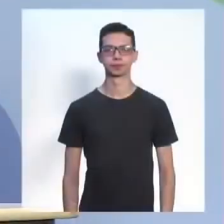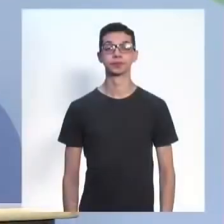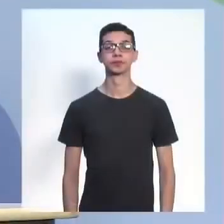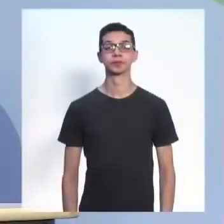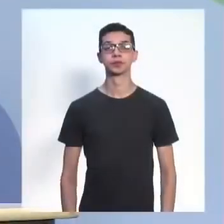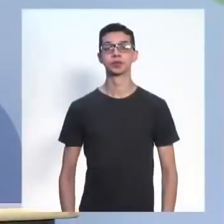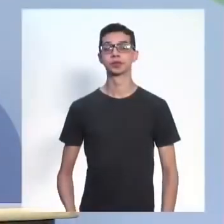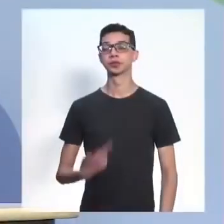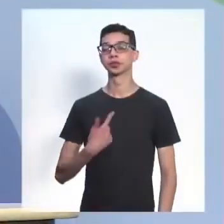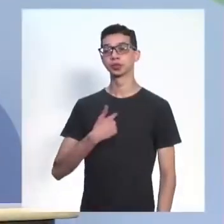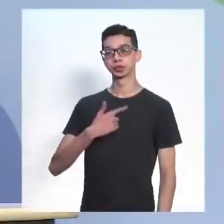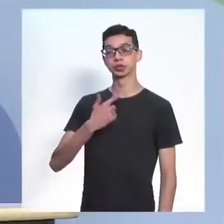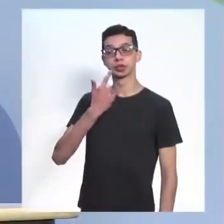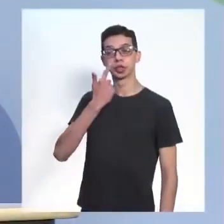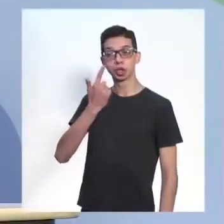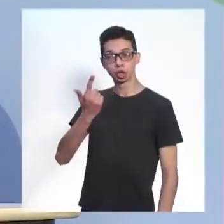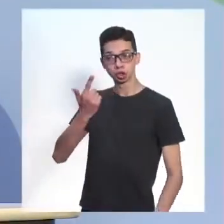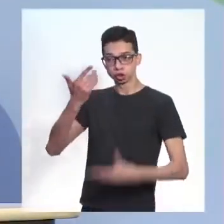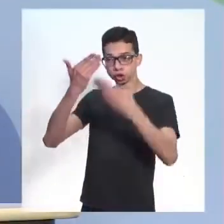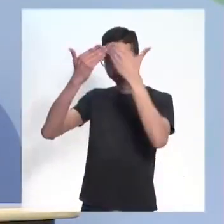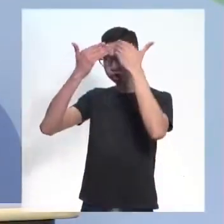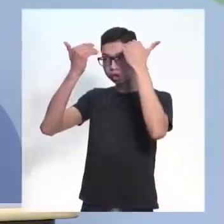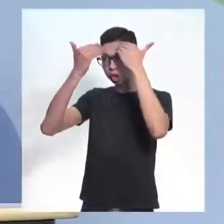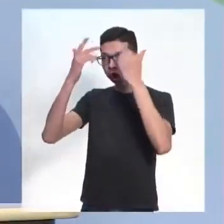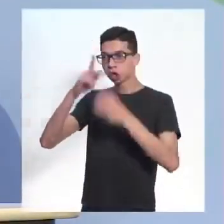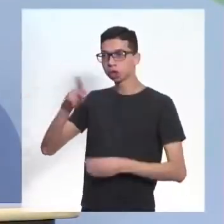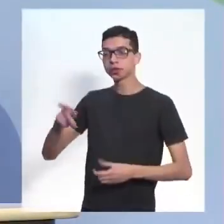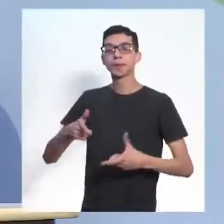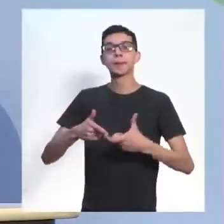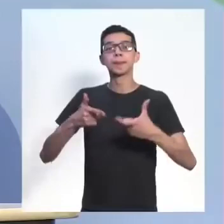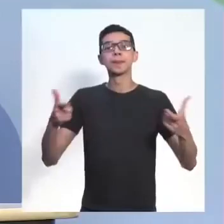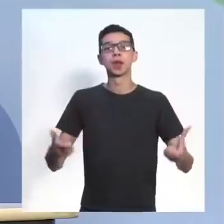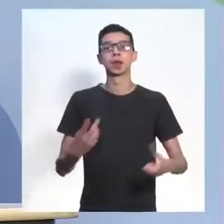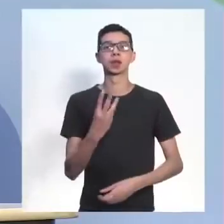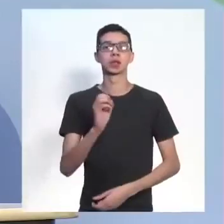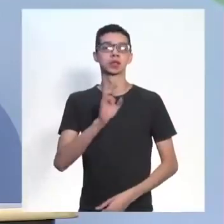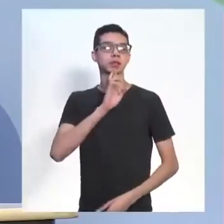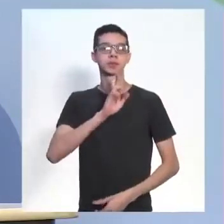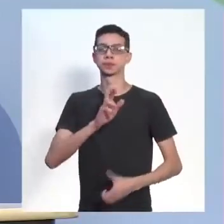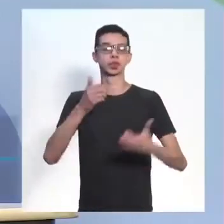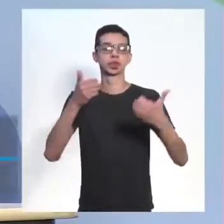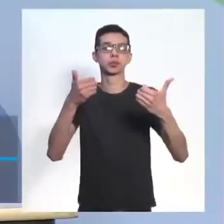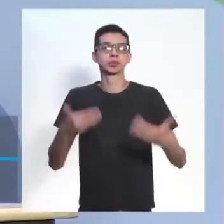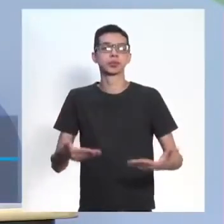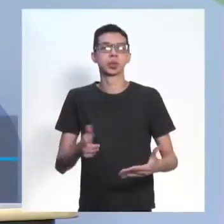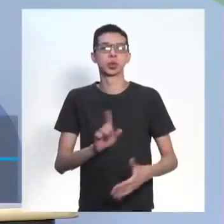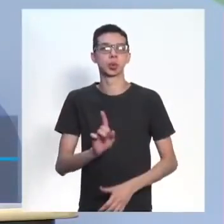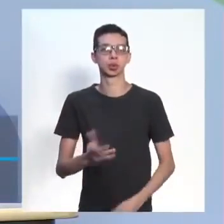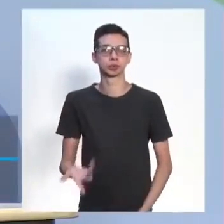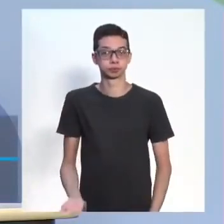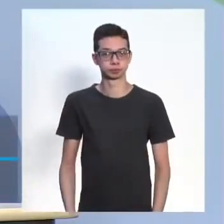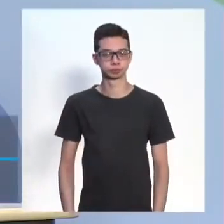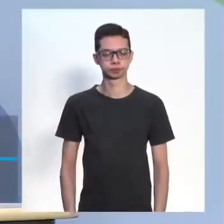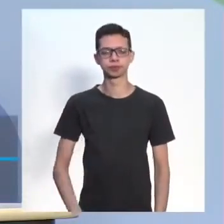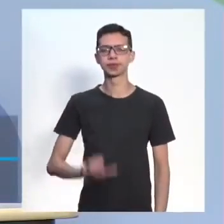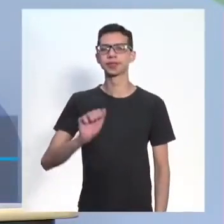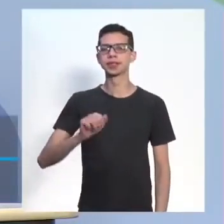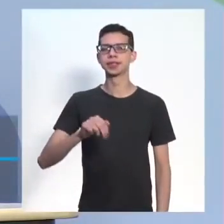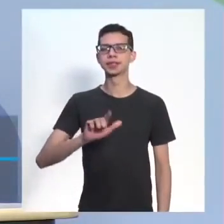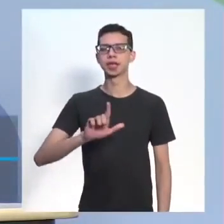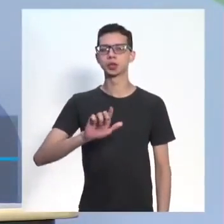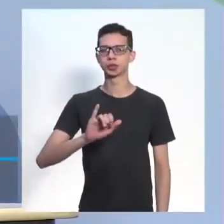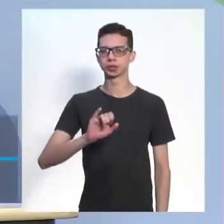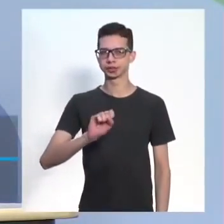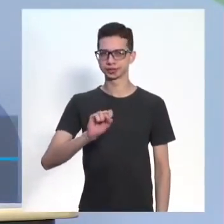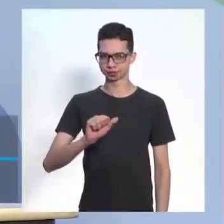Jonas, a maioria colocou só 30 e não explicou o motivo, tá? Mas, por exemplo, Ana Luísa, ela disse, é 30